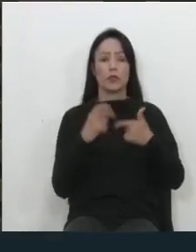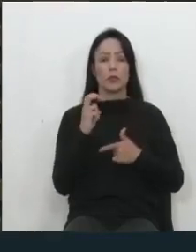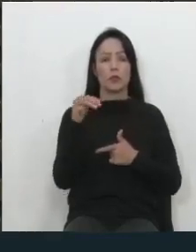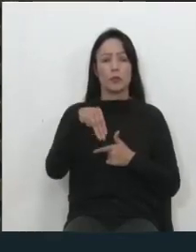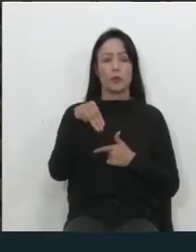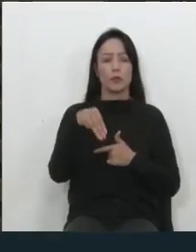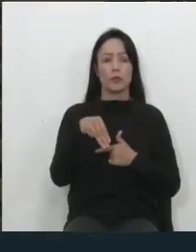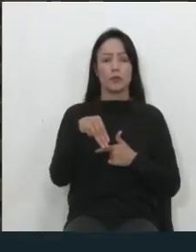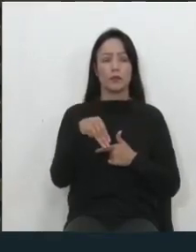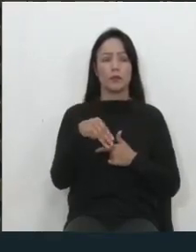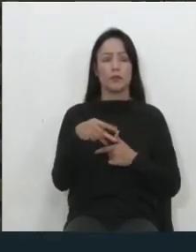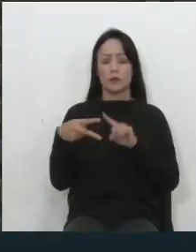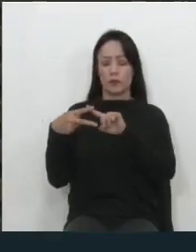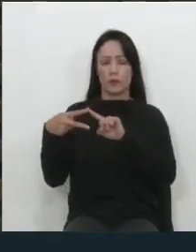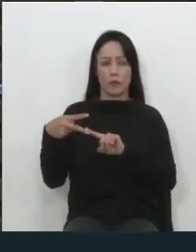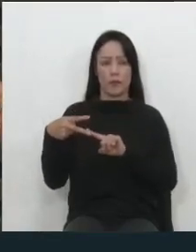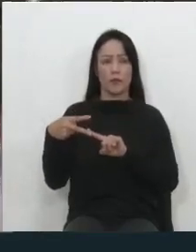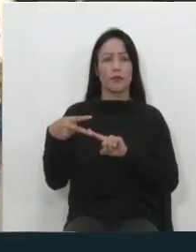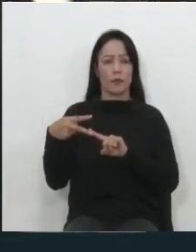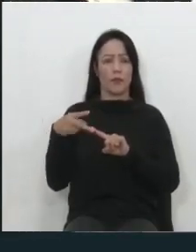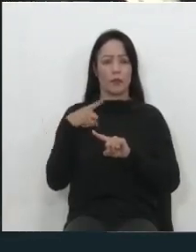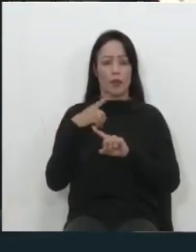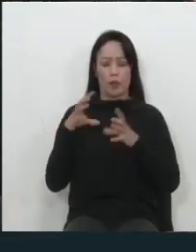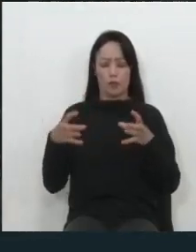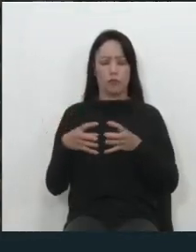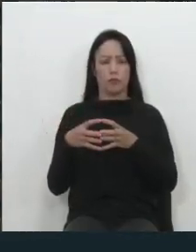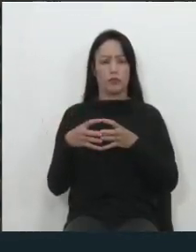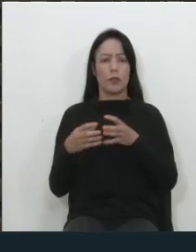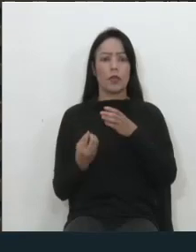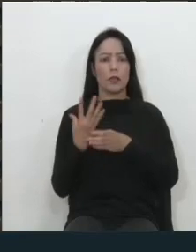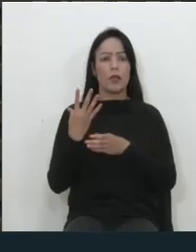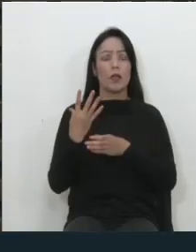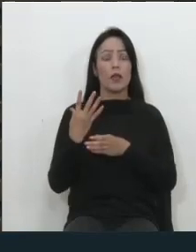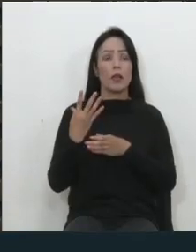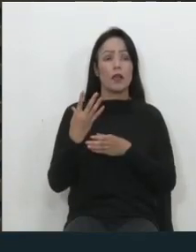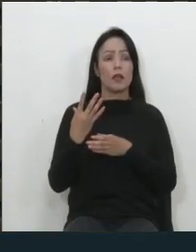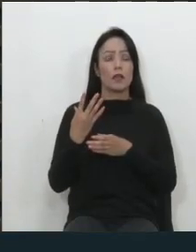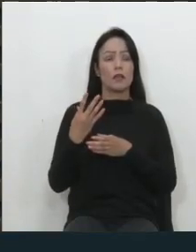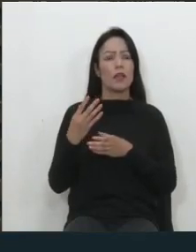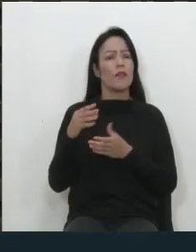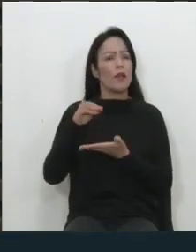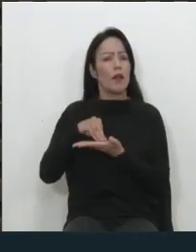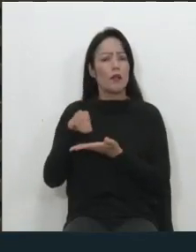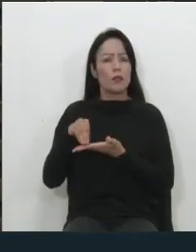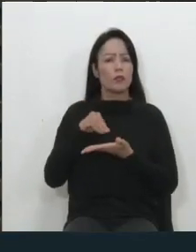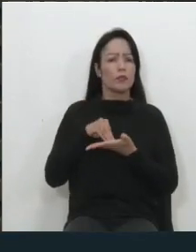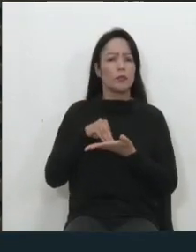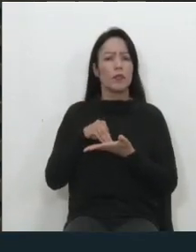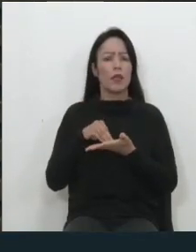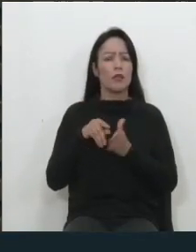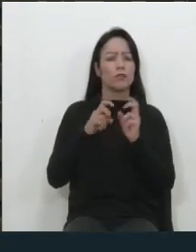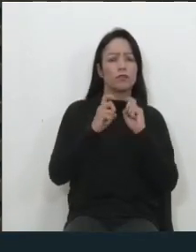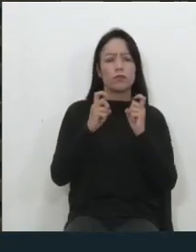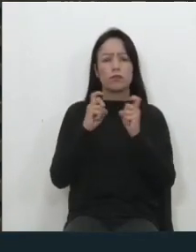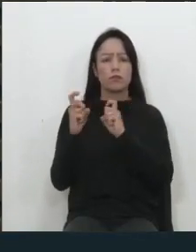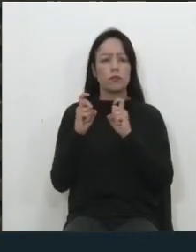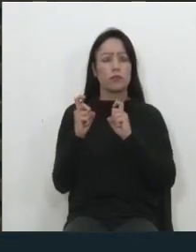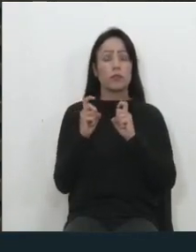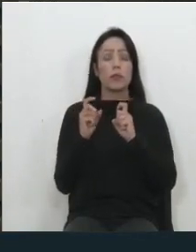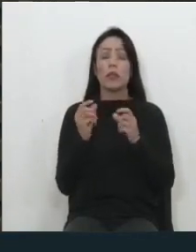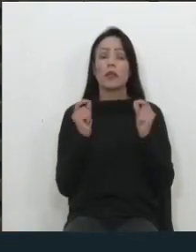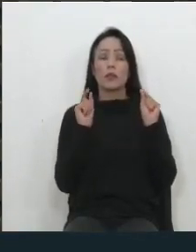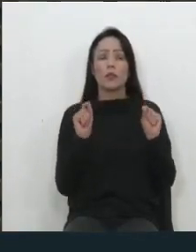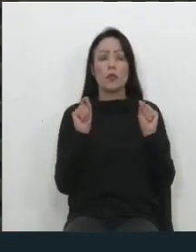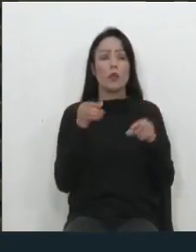para que essas duas pretensas comissões, os pendentes, se reúnam e definam os componentes, como é o caso do